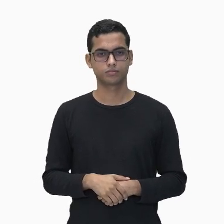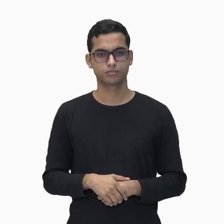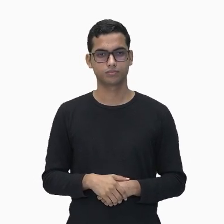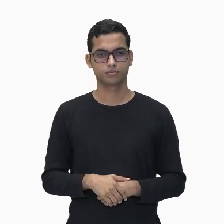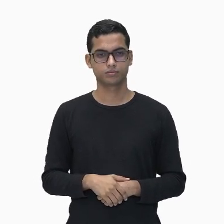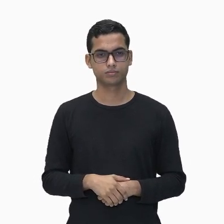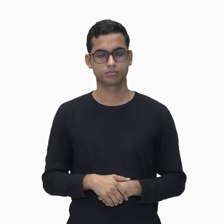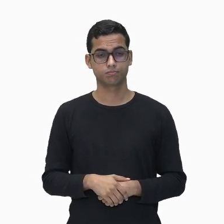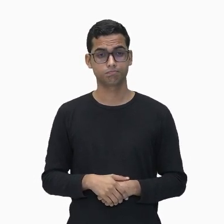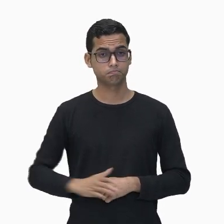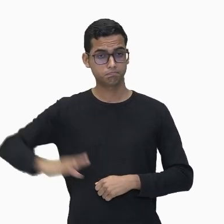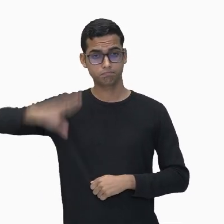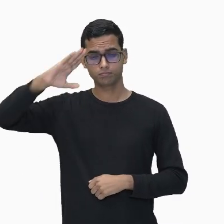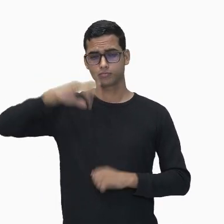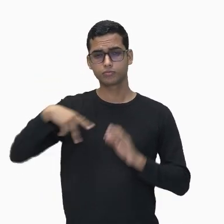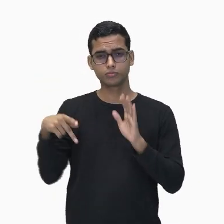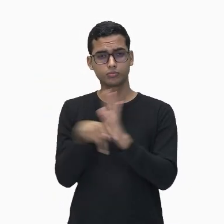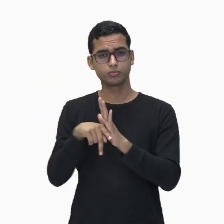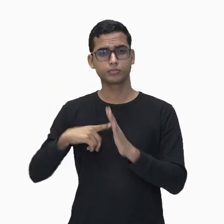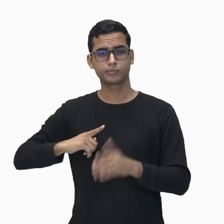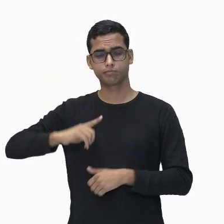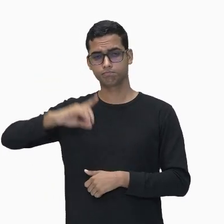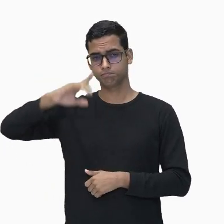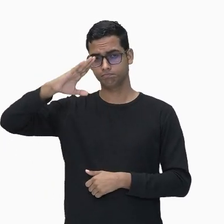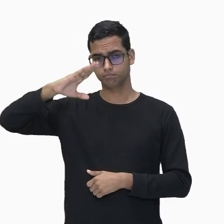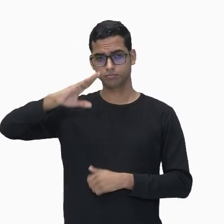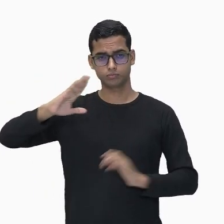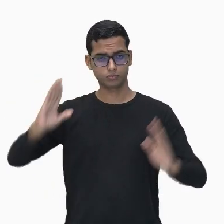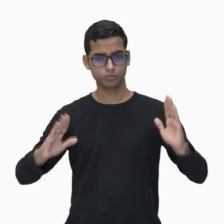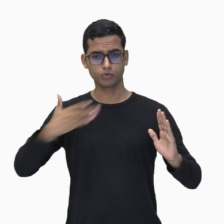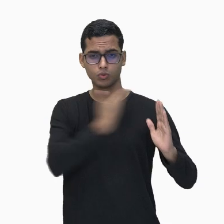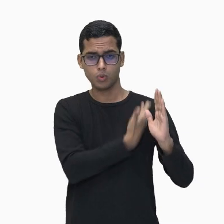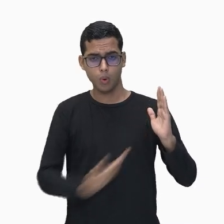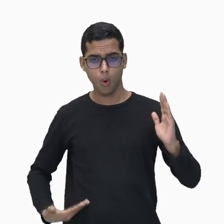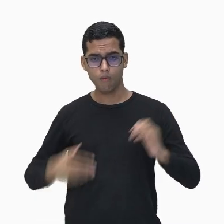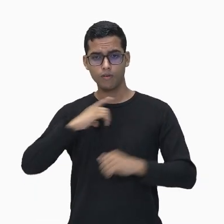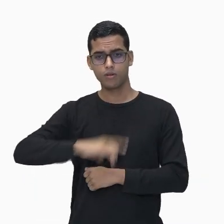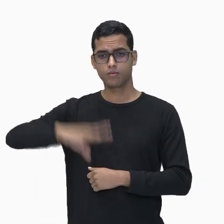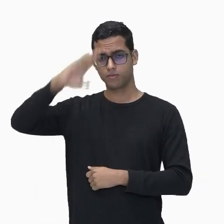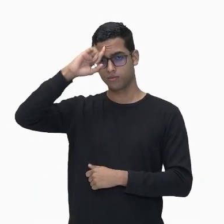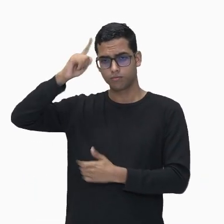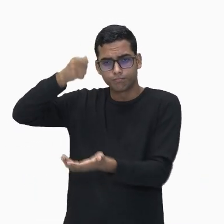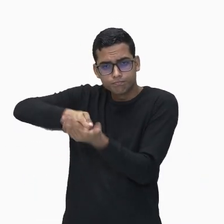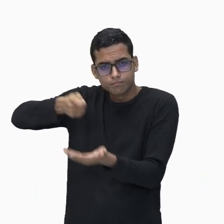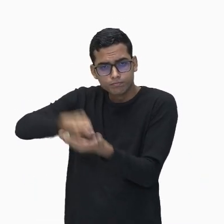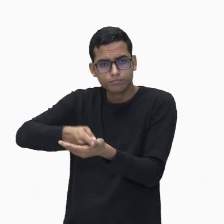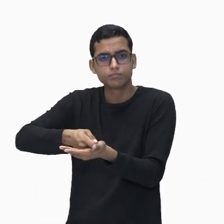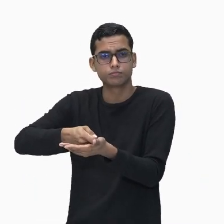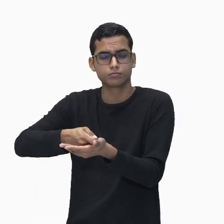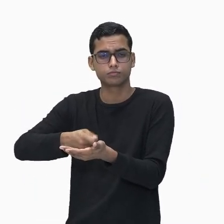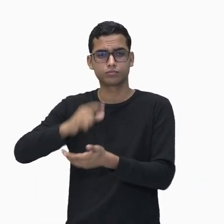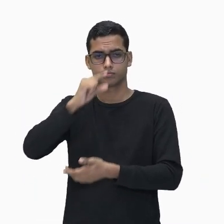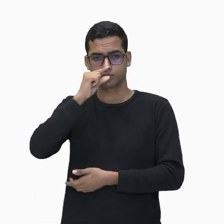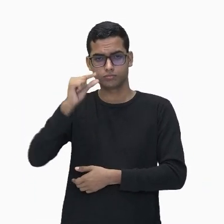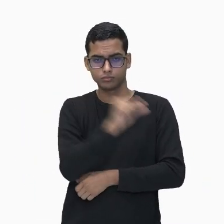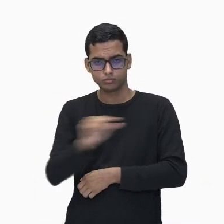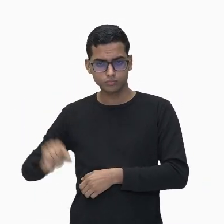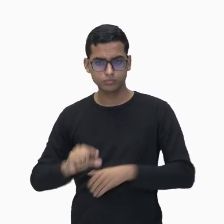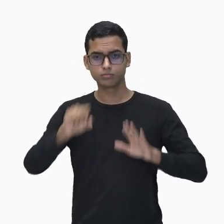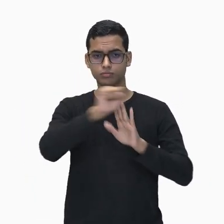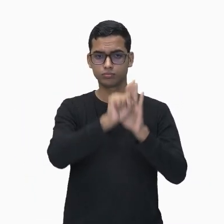ditadura salazarista, como eu falei para vocês, foi aí um período ditatorial do século passado, século XX,